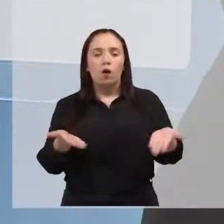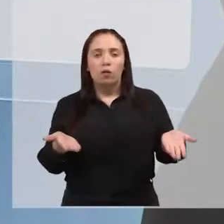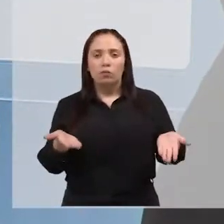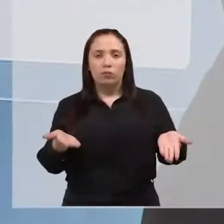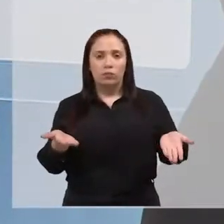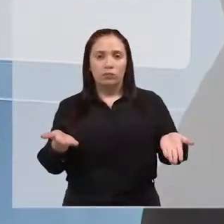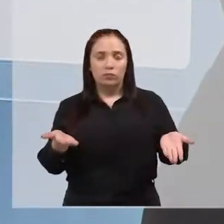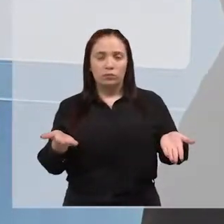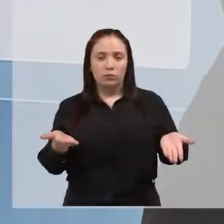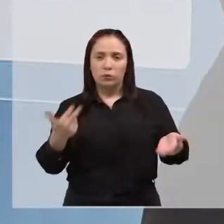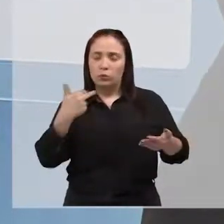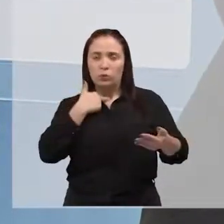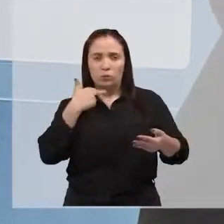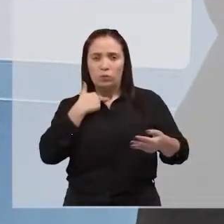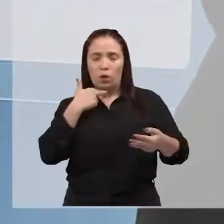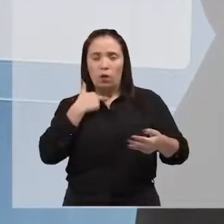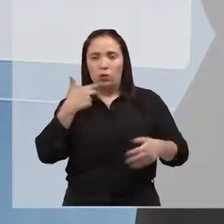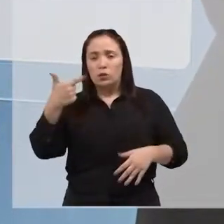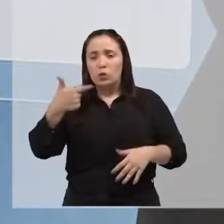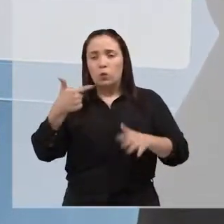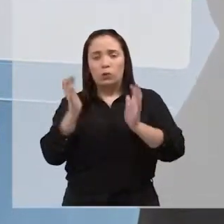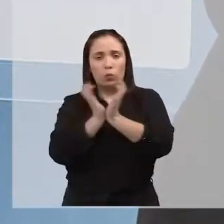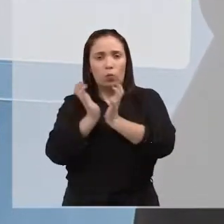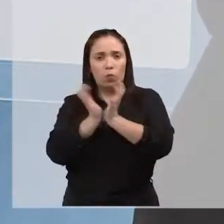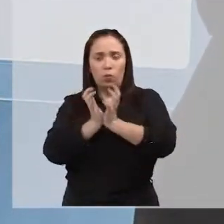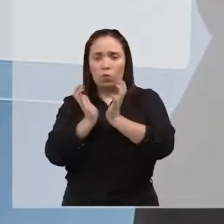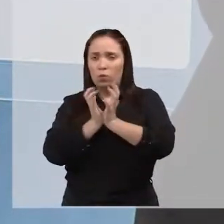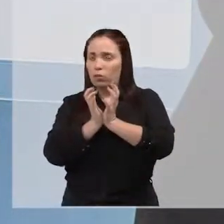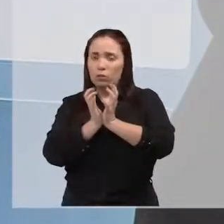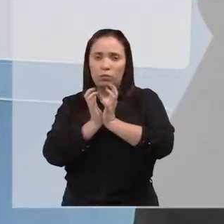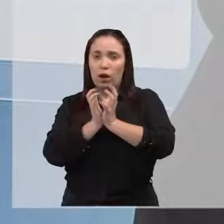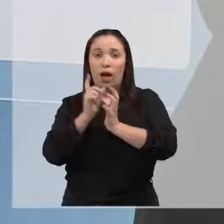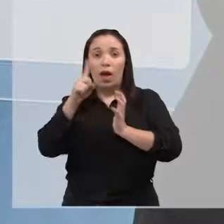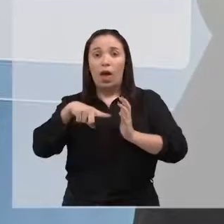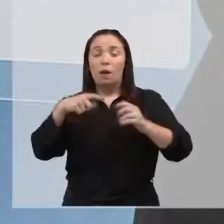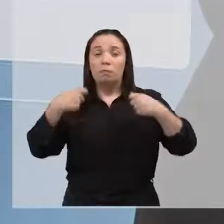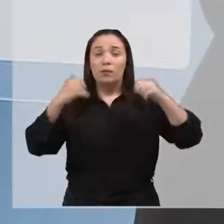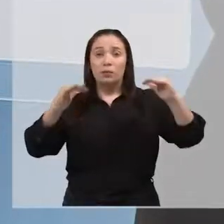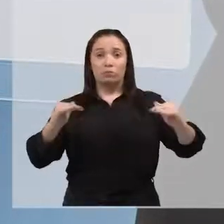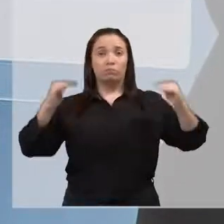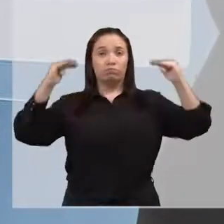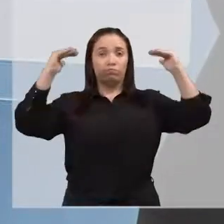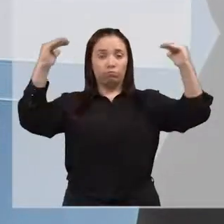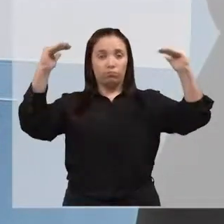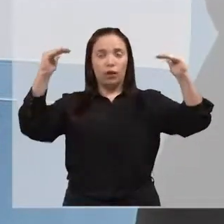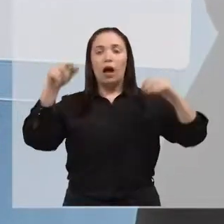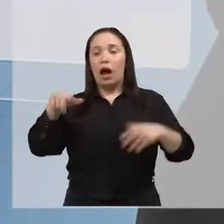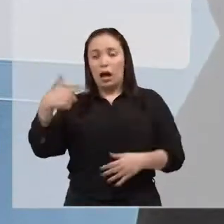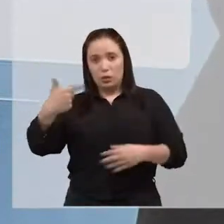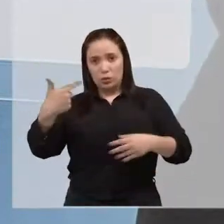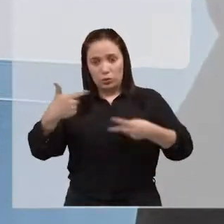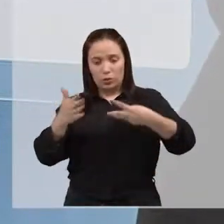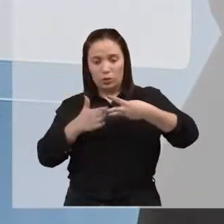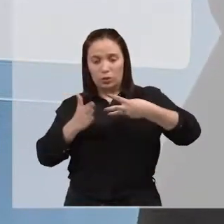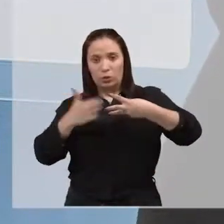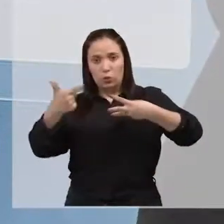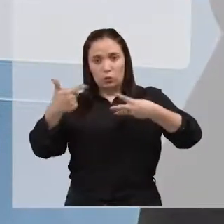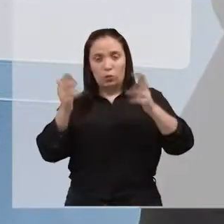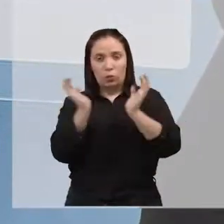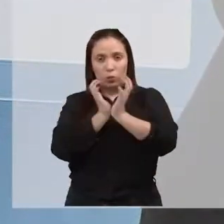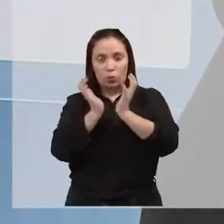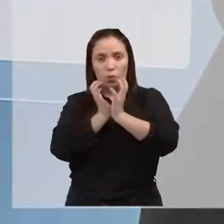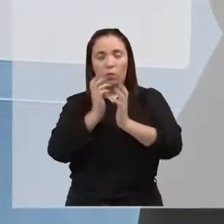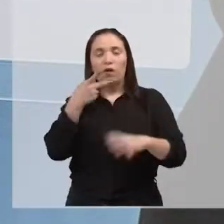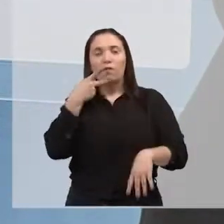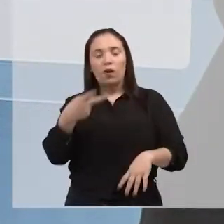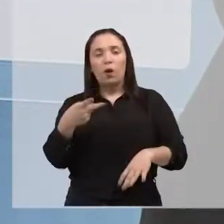uma segunda turma. Por uma turma, era para ter sido tomado pelo Pleno, mas a segunda turma resolveu que os dois processos